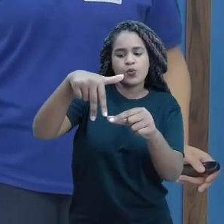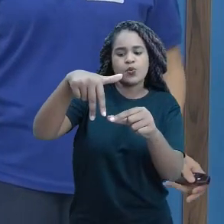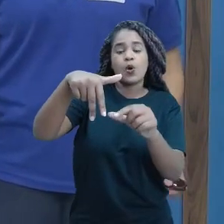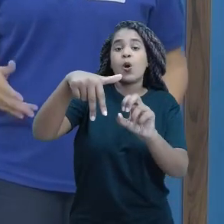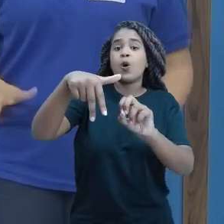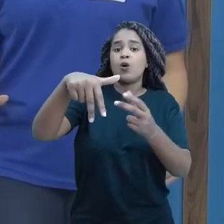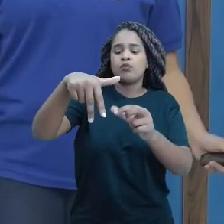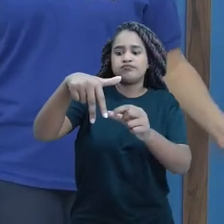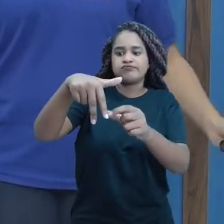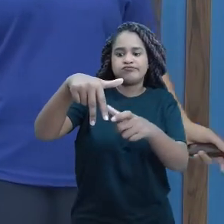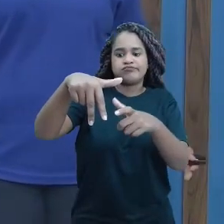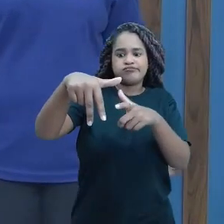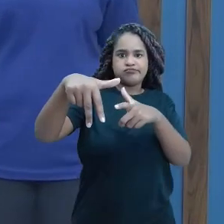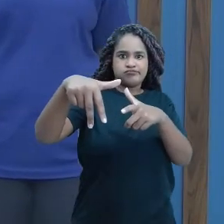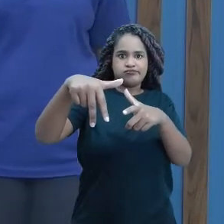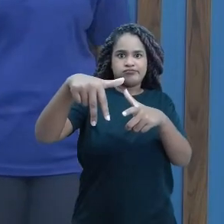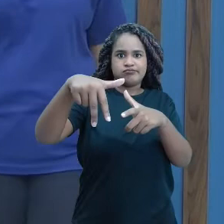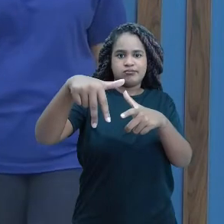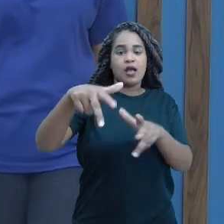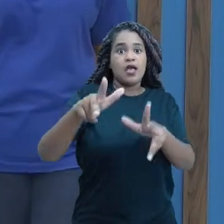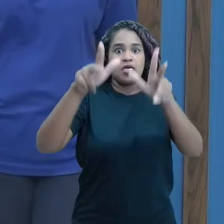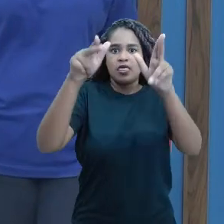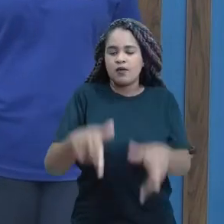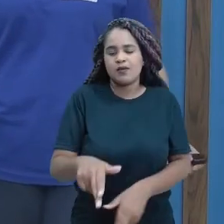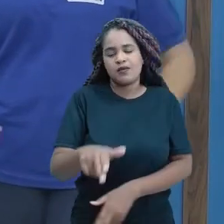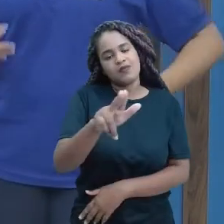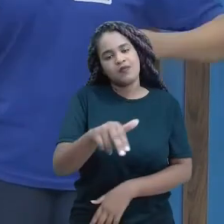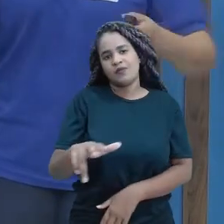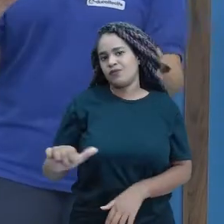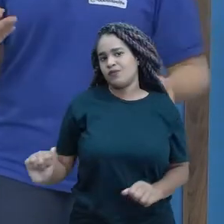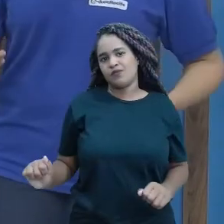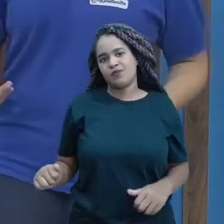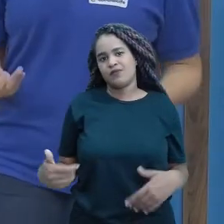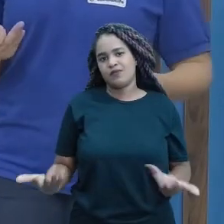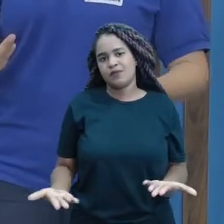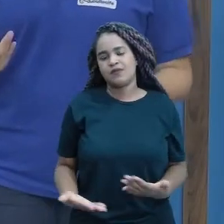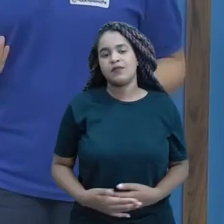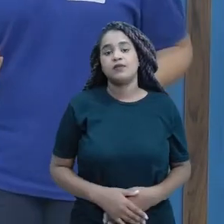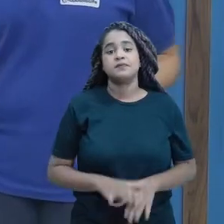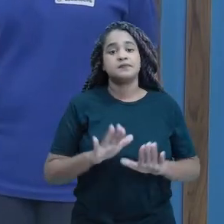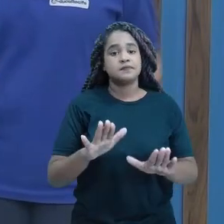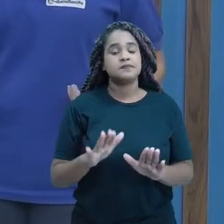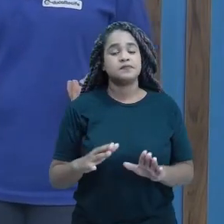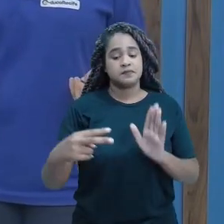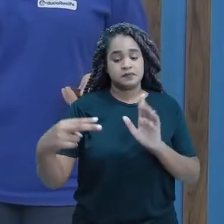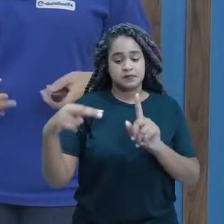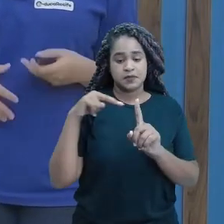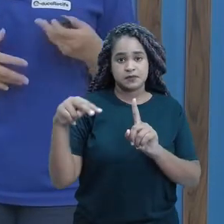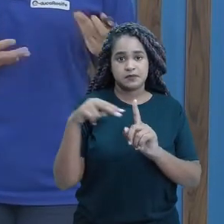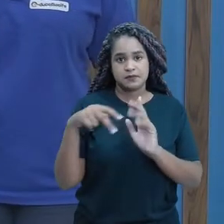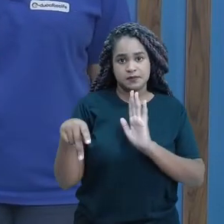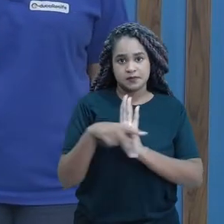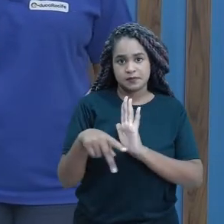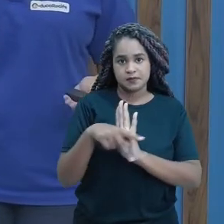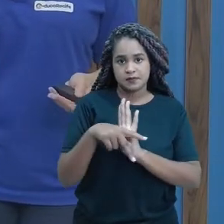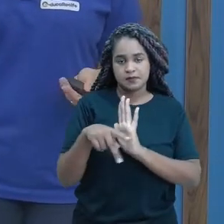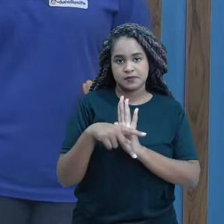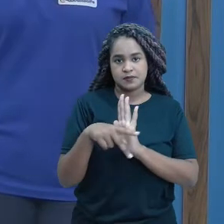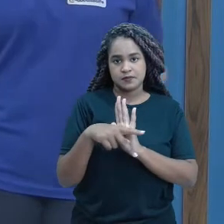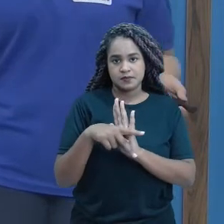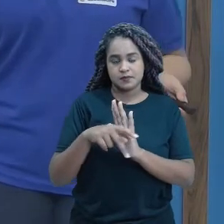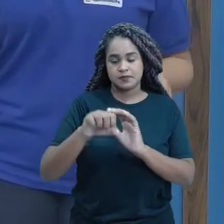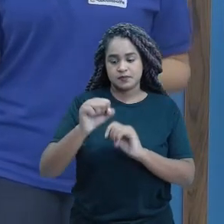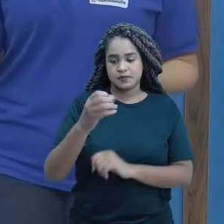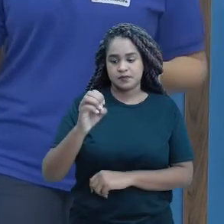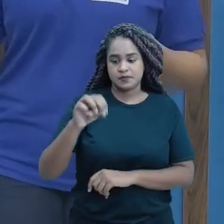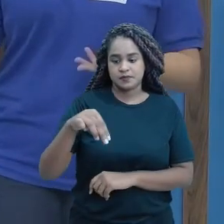mesmo tamanho, porque a gente também não anda observando a sombra o tempo inteiro, né? Mas, de acordo com a perspectiva que a gente tem, quando a gente observa a sombra, existe